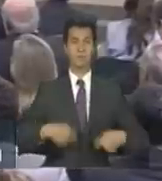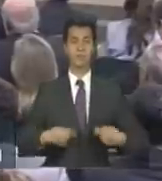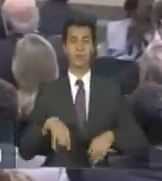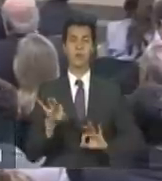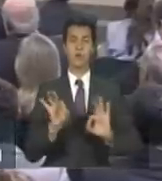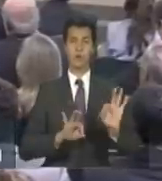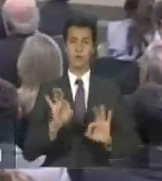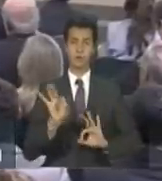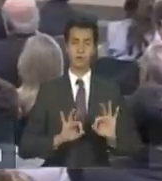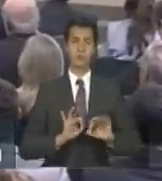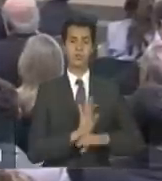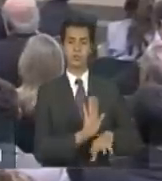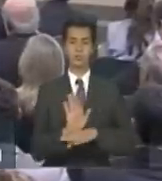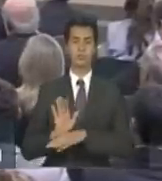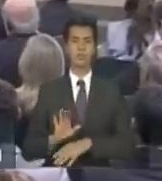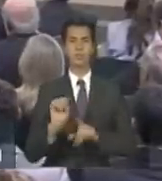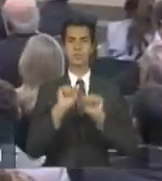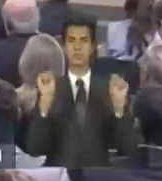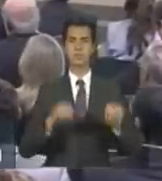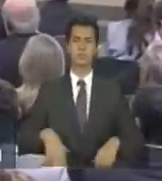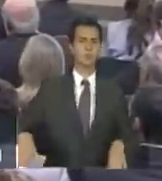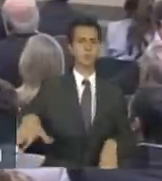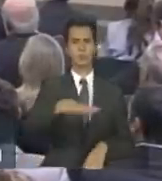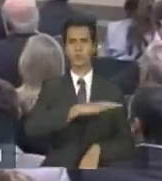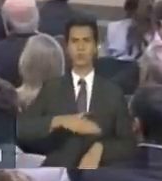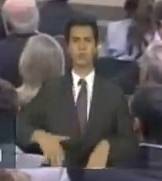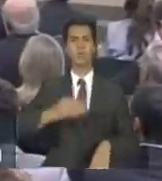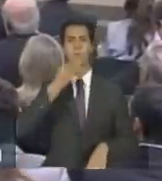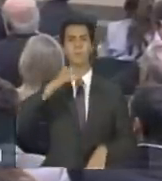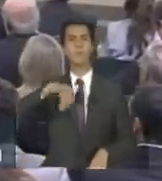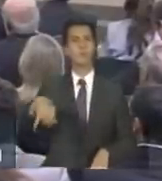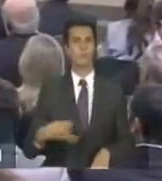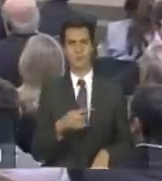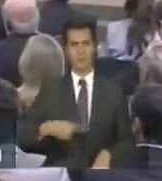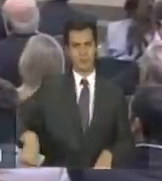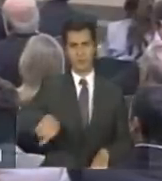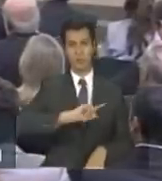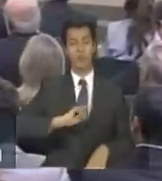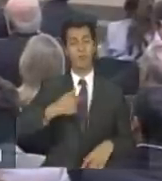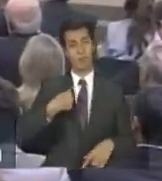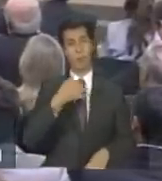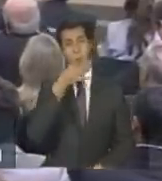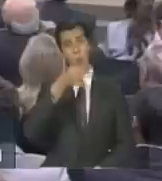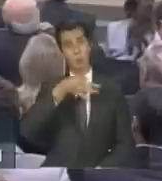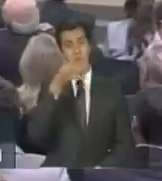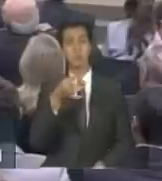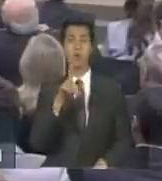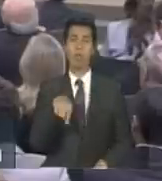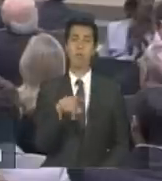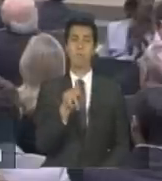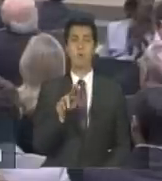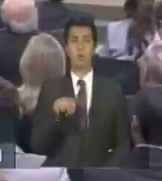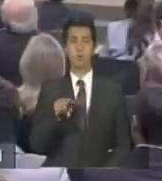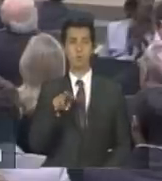sistema de oportunidades no presente. E é isso que eu acho que o ProUni